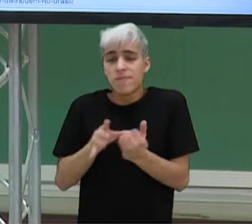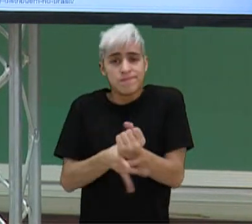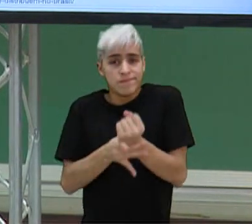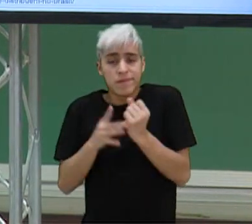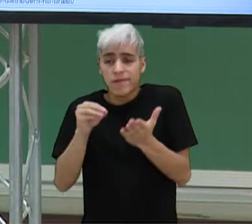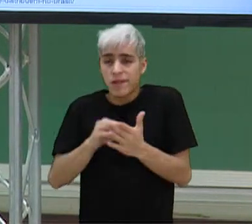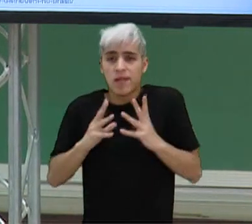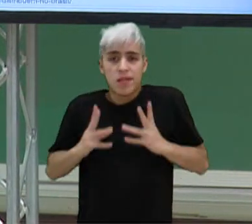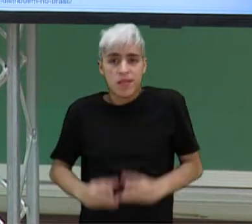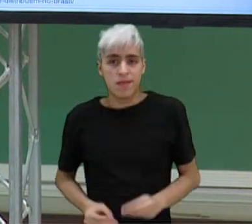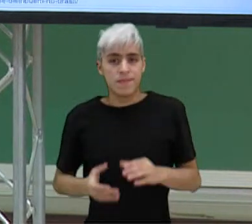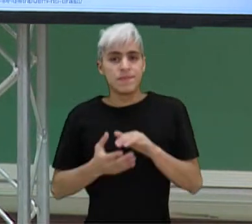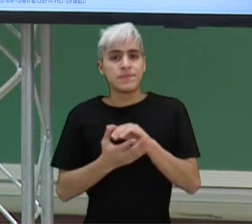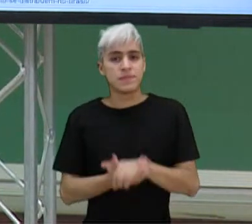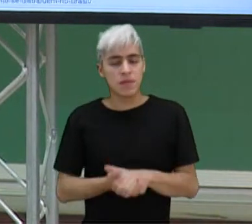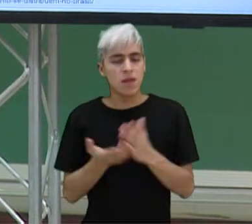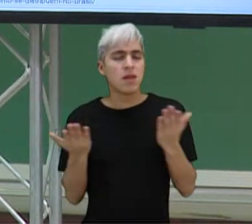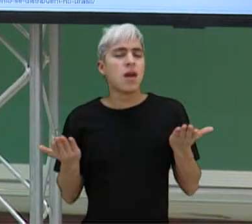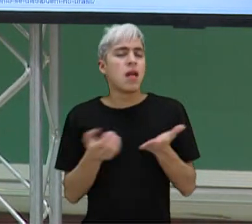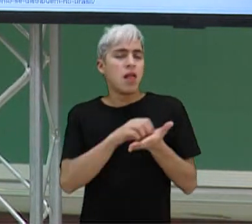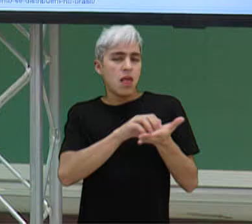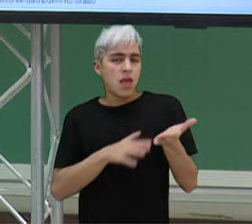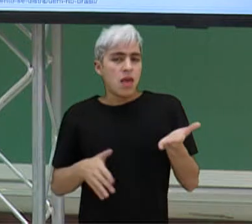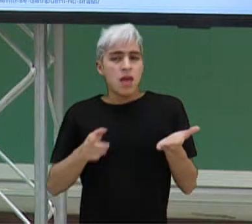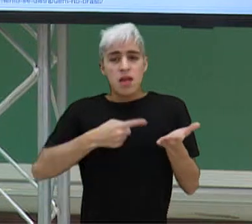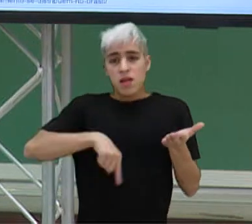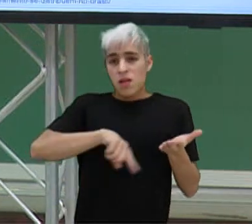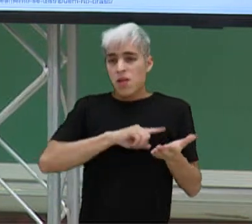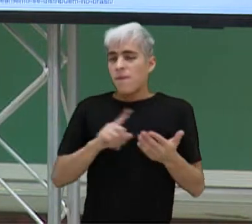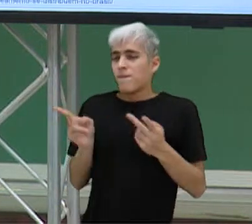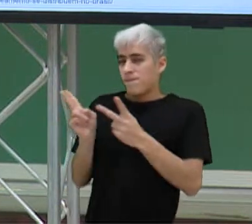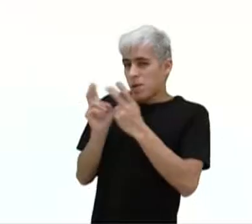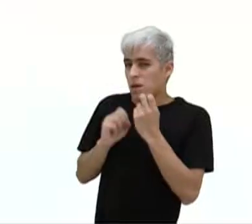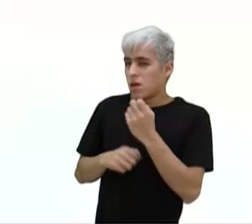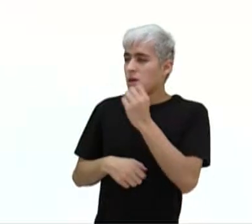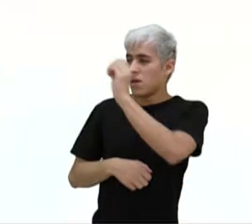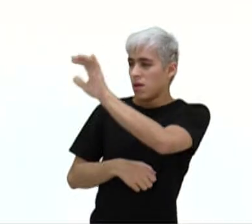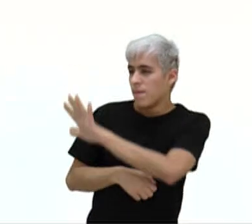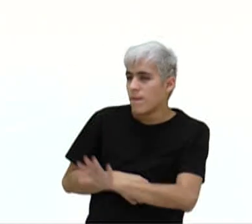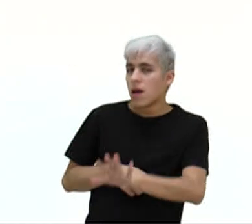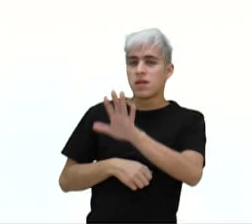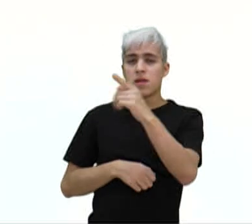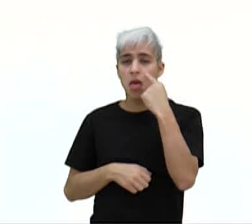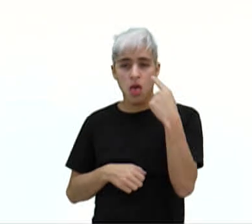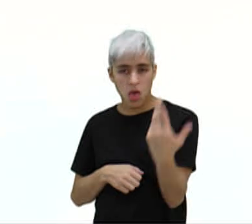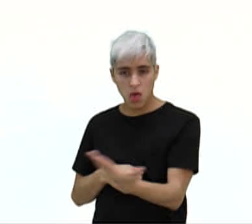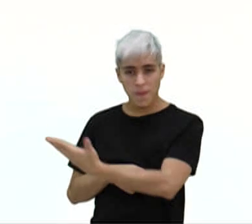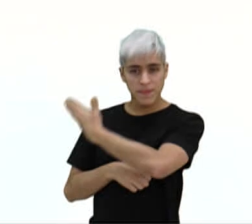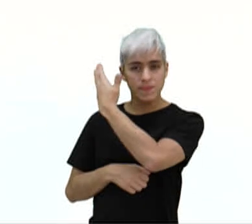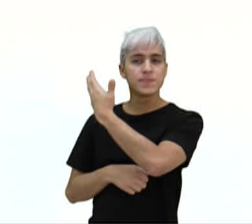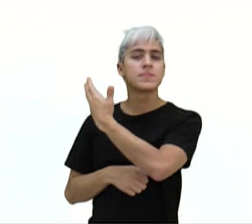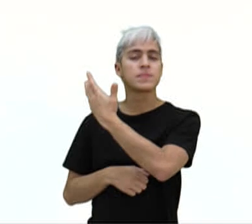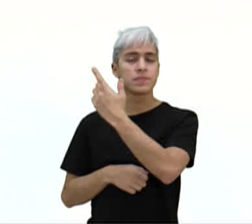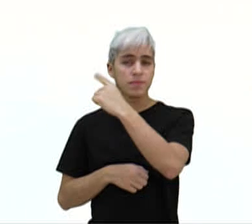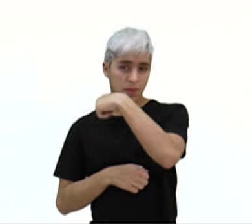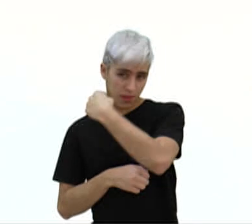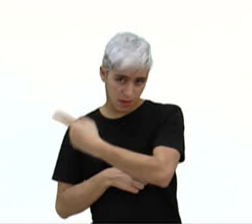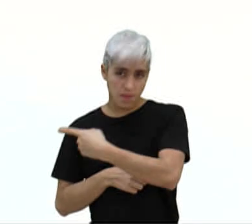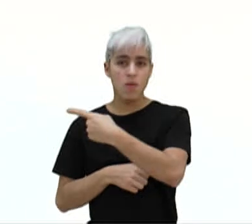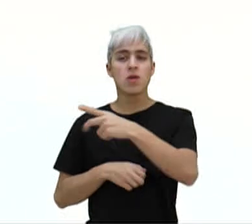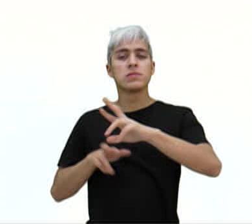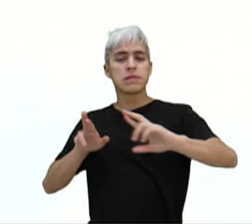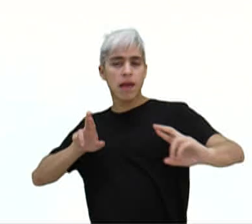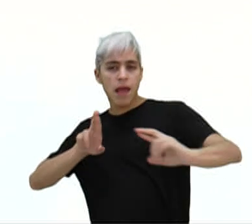Então, agora, uma atividade, nós vamos perceber essa imagem. Observe a imagem e relacione